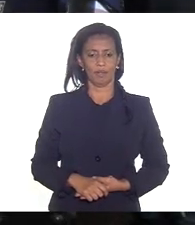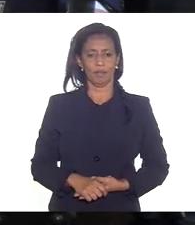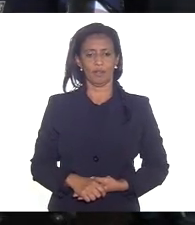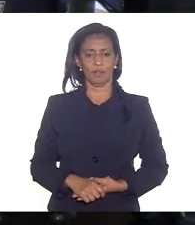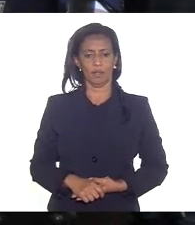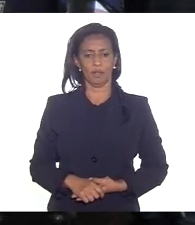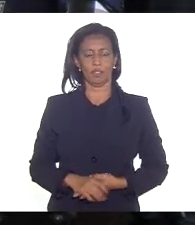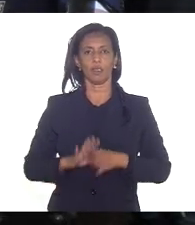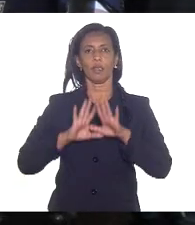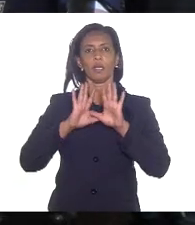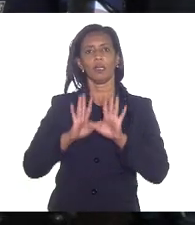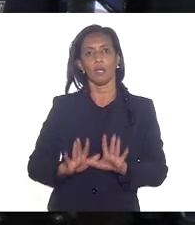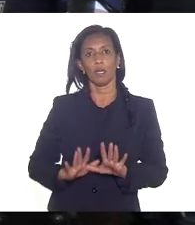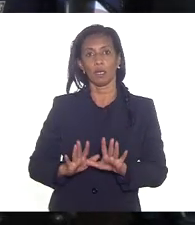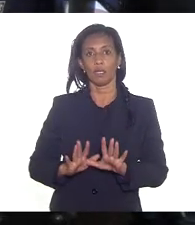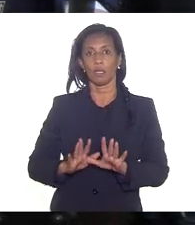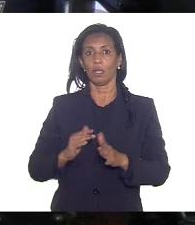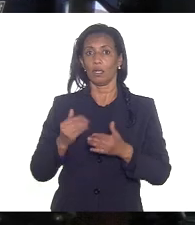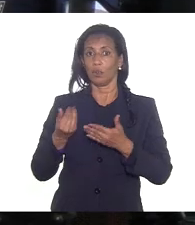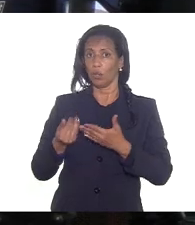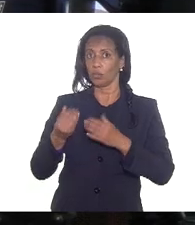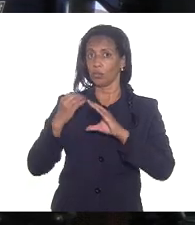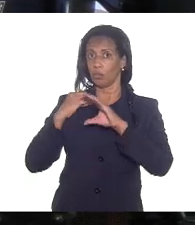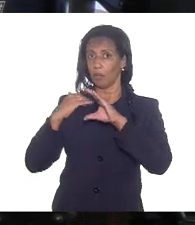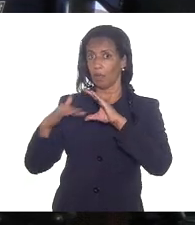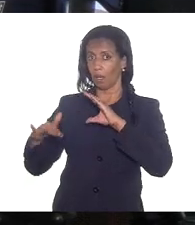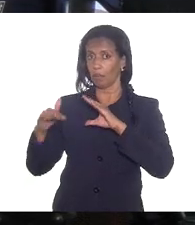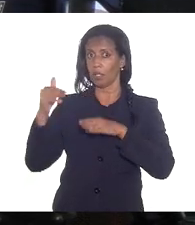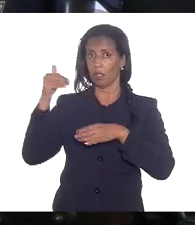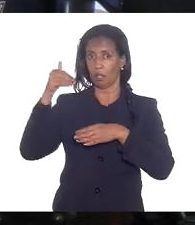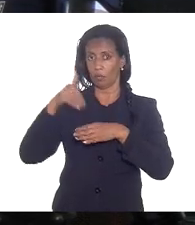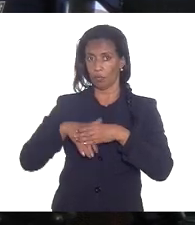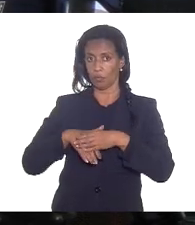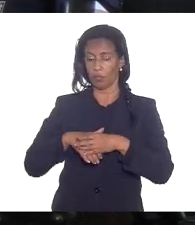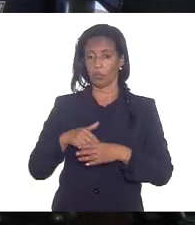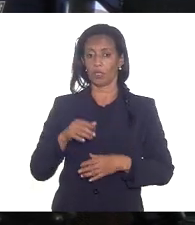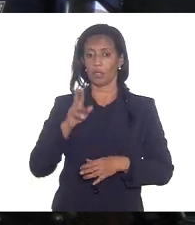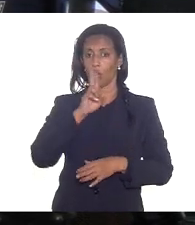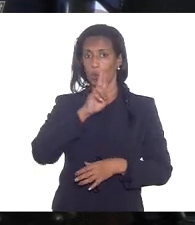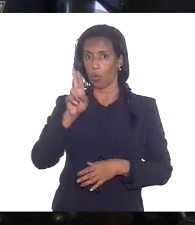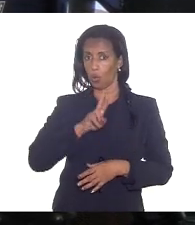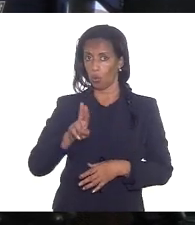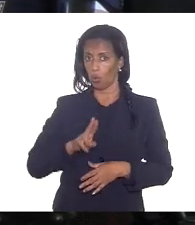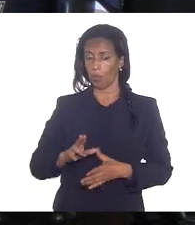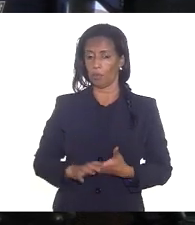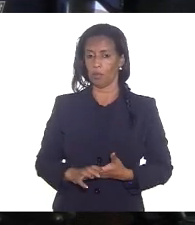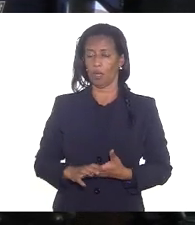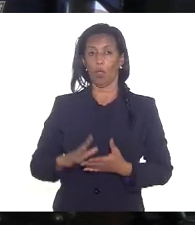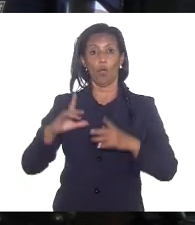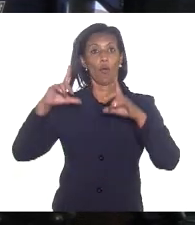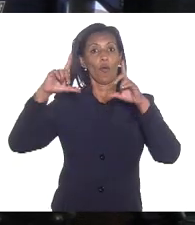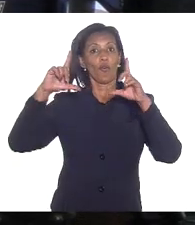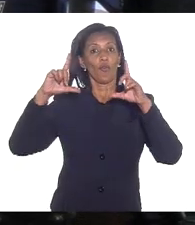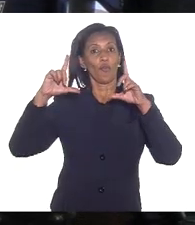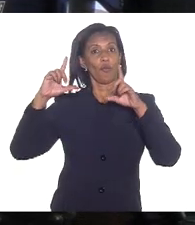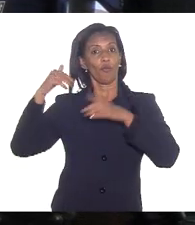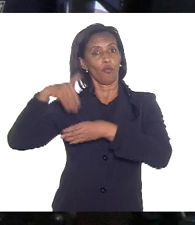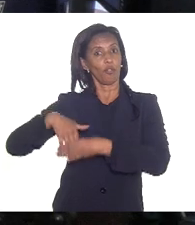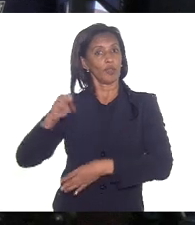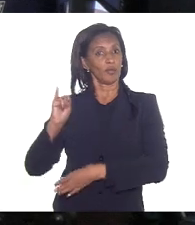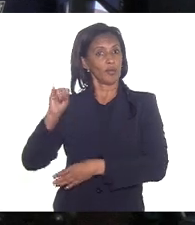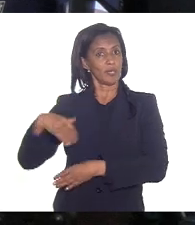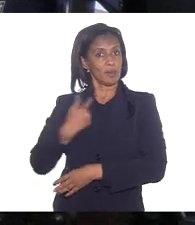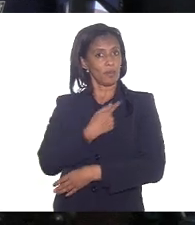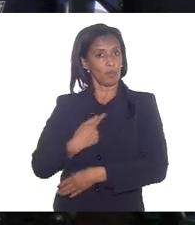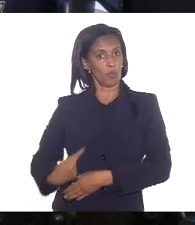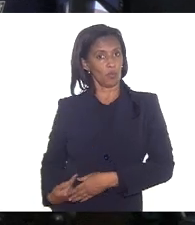Olha só nós estamos encaminhando a votação por favor tá bom votação nominal ou traduzir enterro Bento botando não matei o